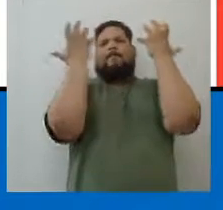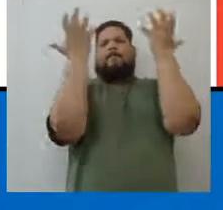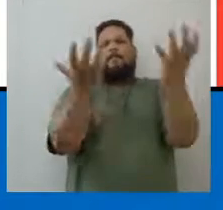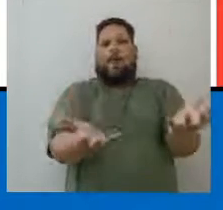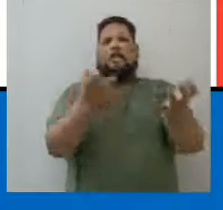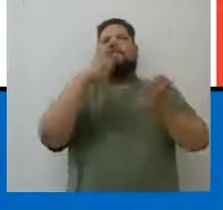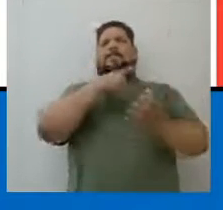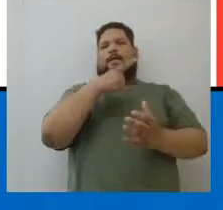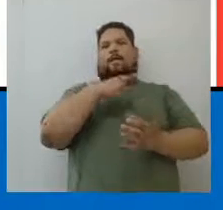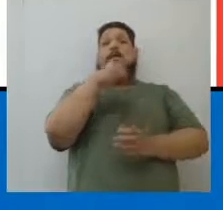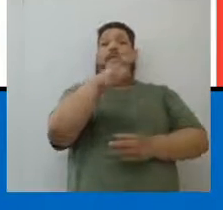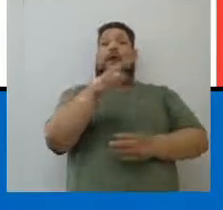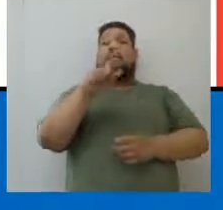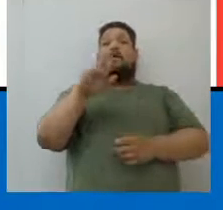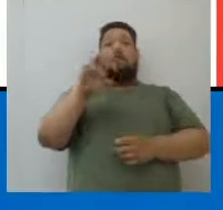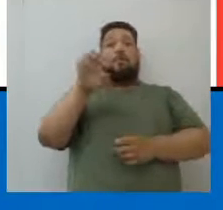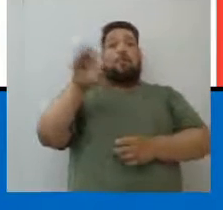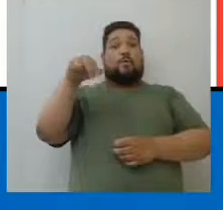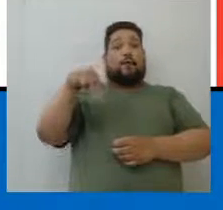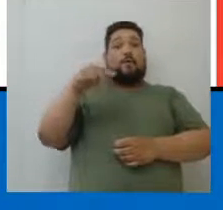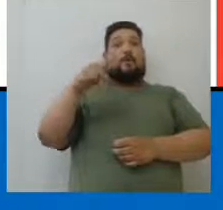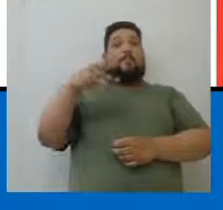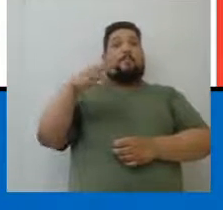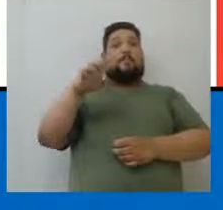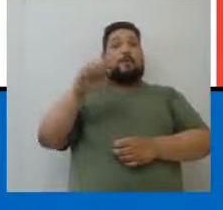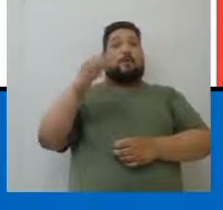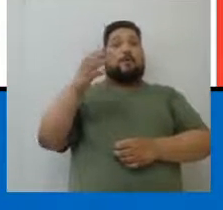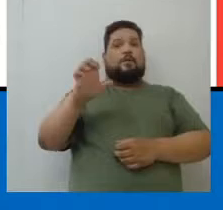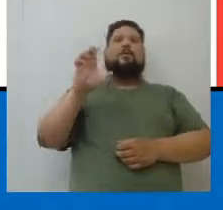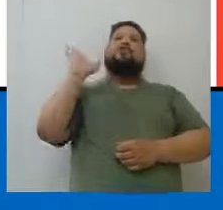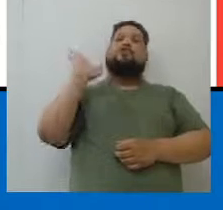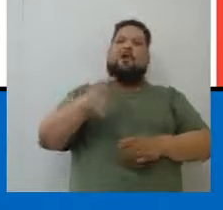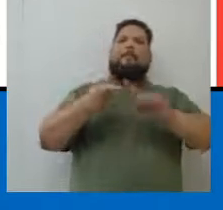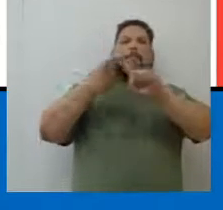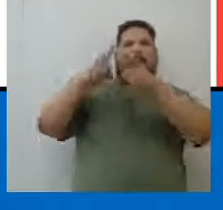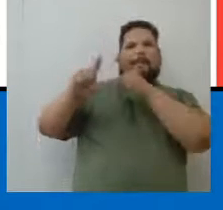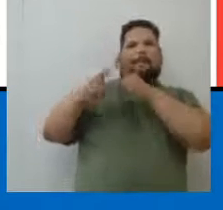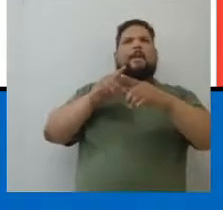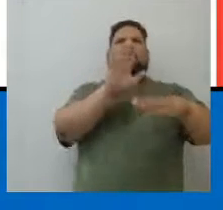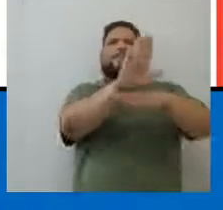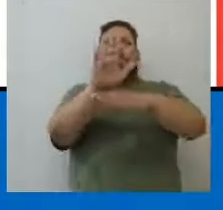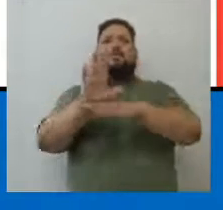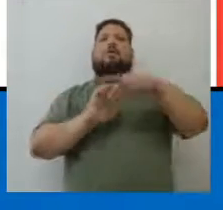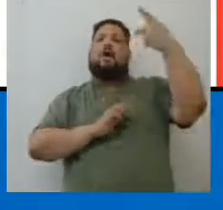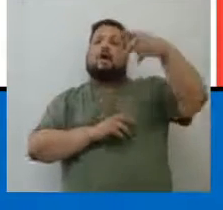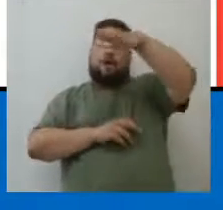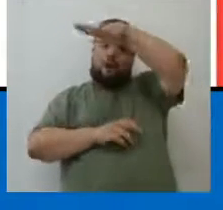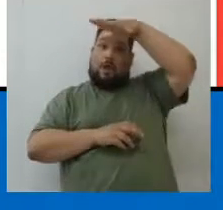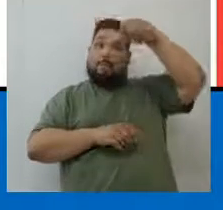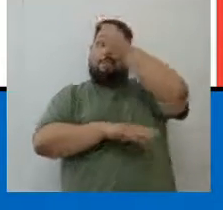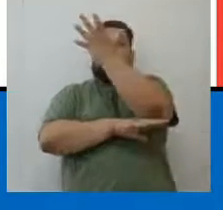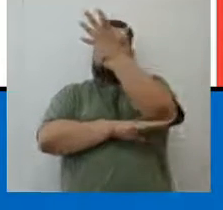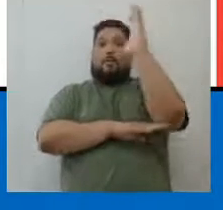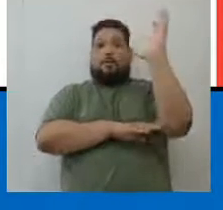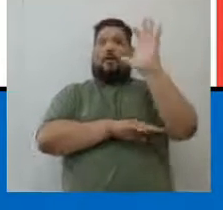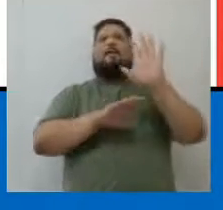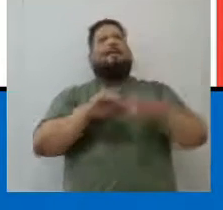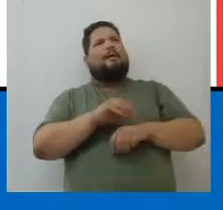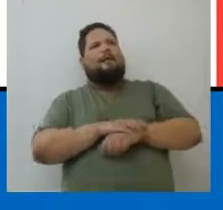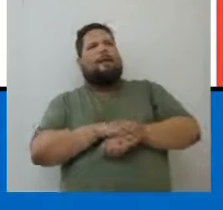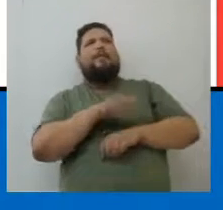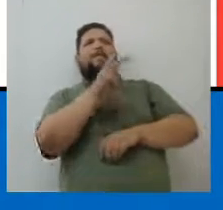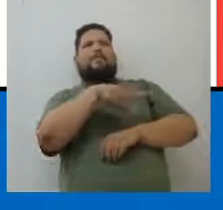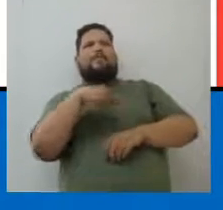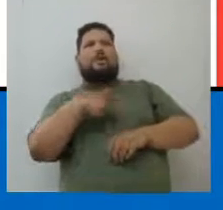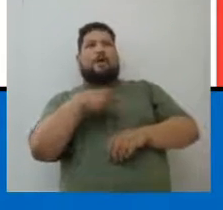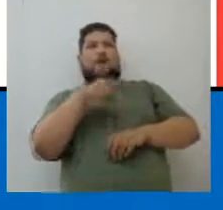Greenpeace já utilizou, tá, os seus veículos para ajudar também a floresta amazônica. Professor, então quer dizer que o